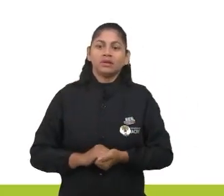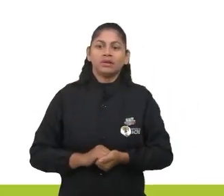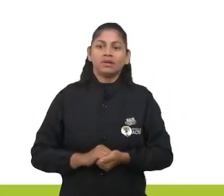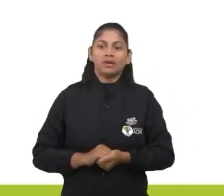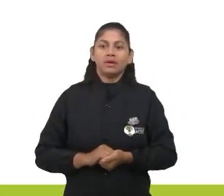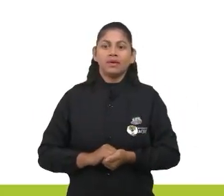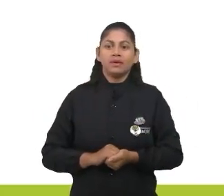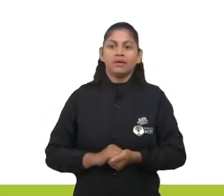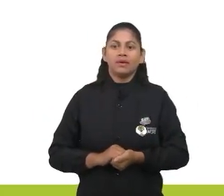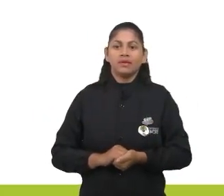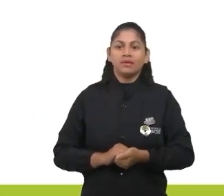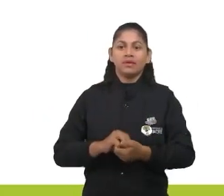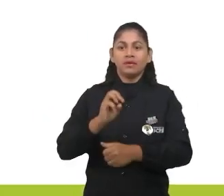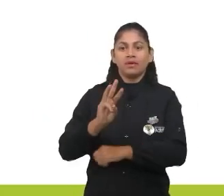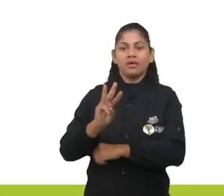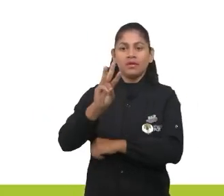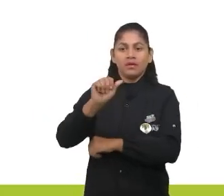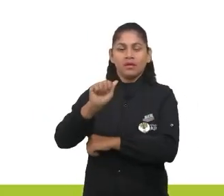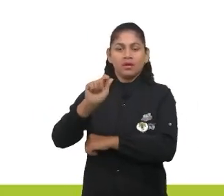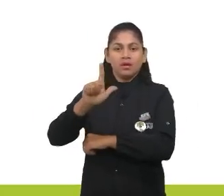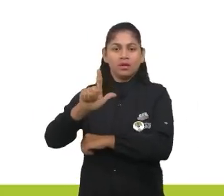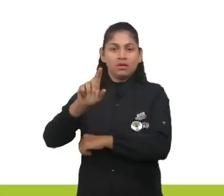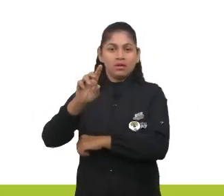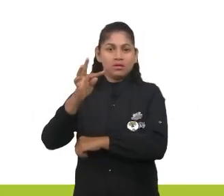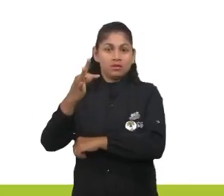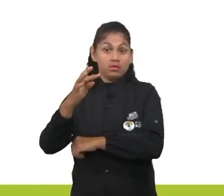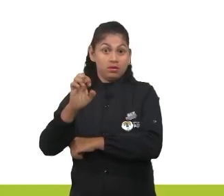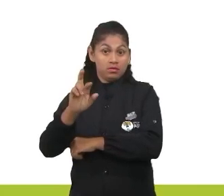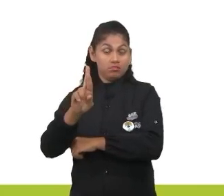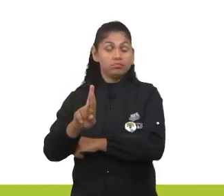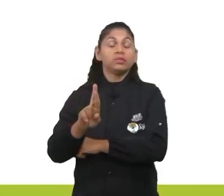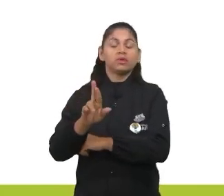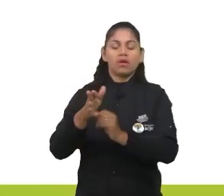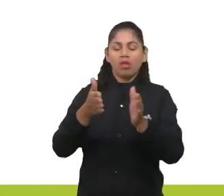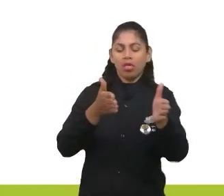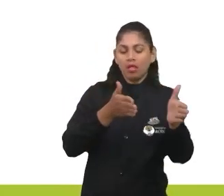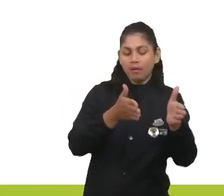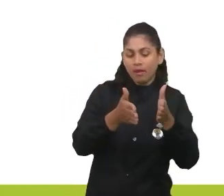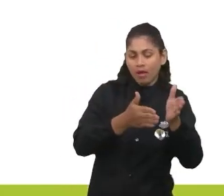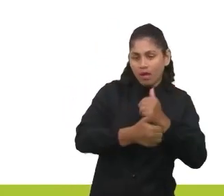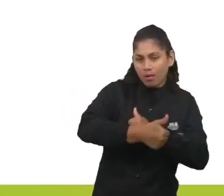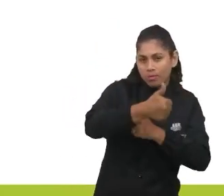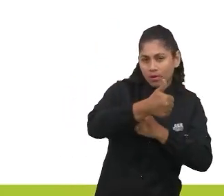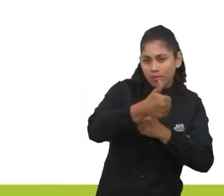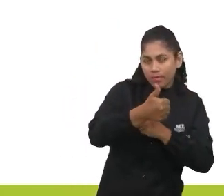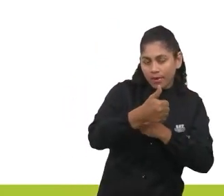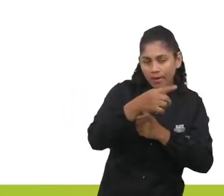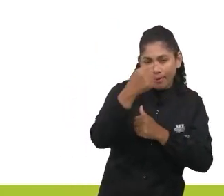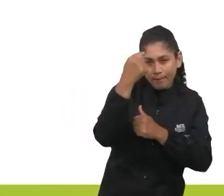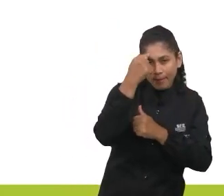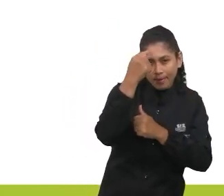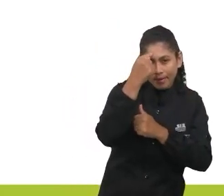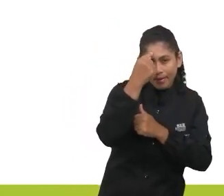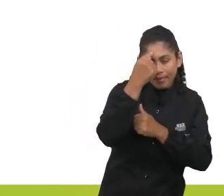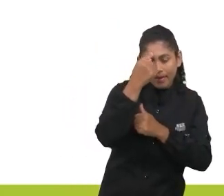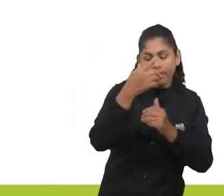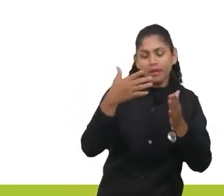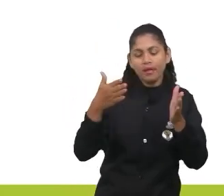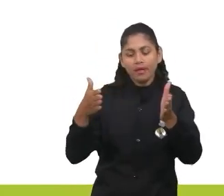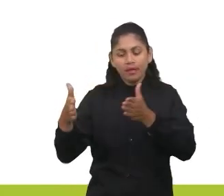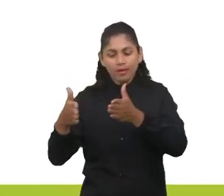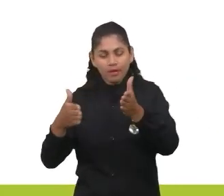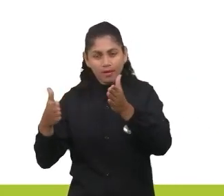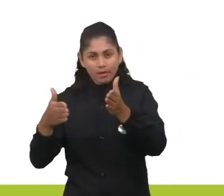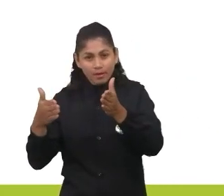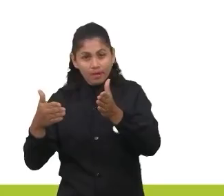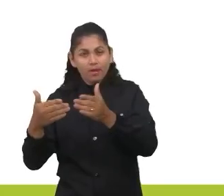está no entremeio entre a primeira e a segunda fase da Escola de Frankfurt, ele acreditava que a indústria